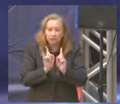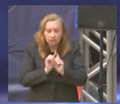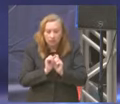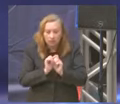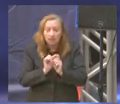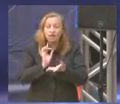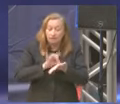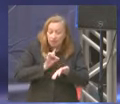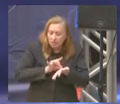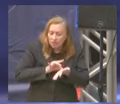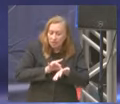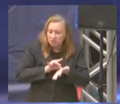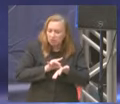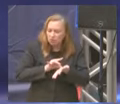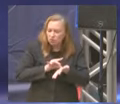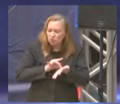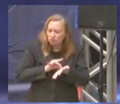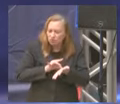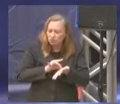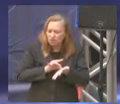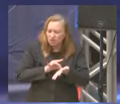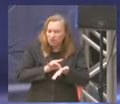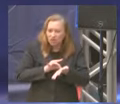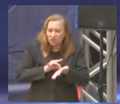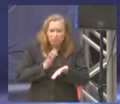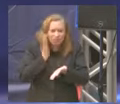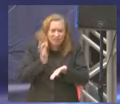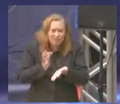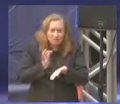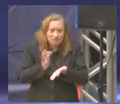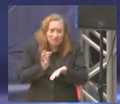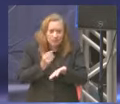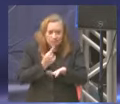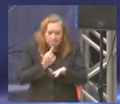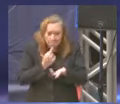e realmente assim, eu não fazia um pouco essa ideia, tá?